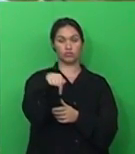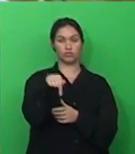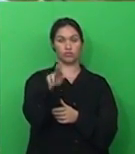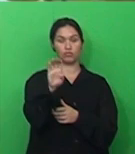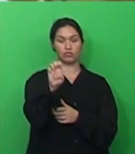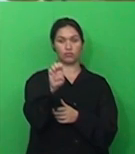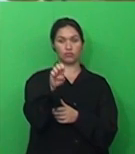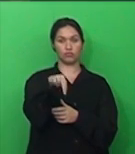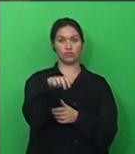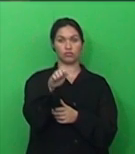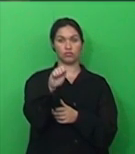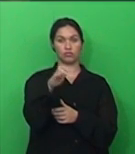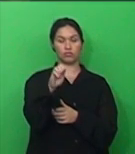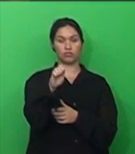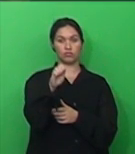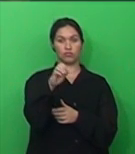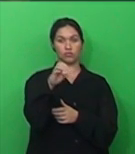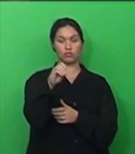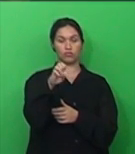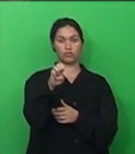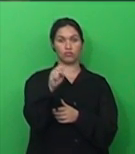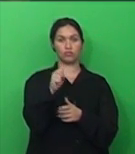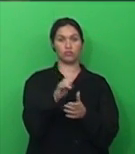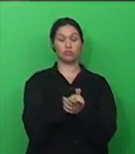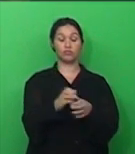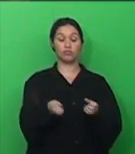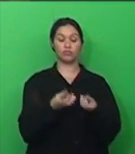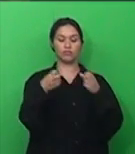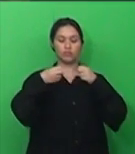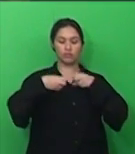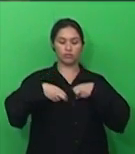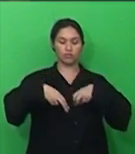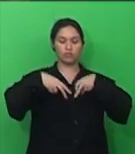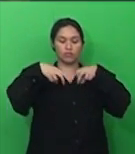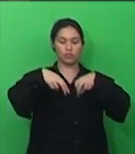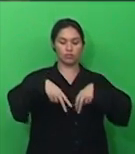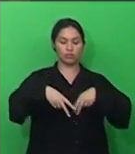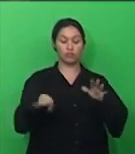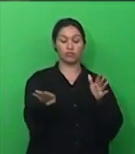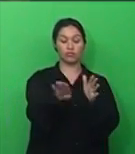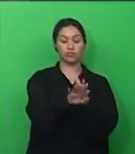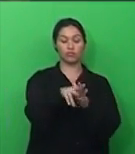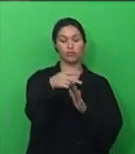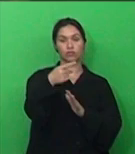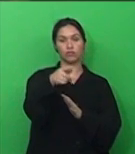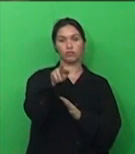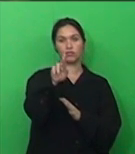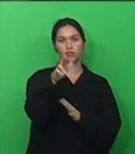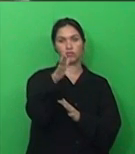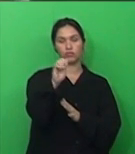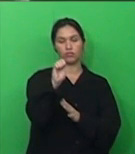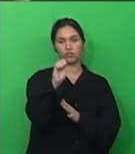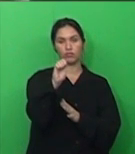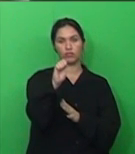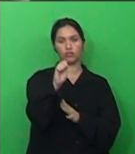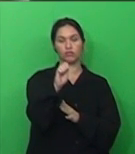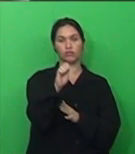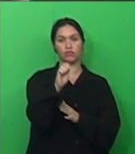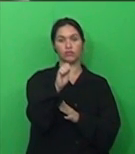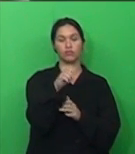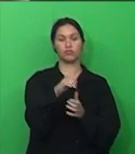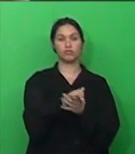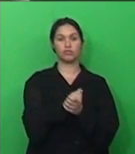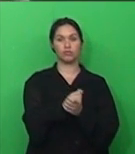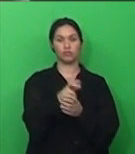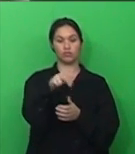Centenário até na Praça Nereu Ramos, mostrando, coincidentemente, tudo aquilo que o projeto Escola Sem